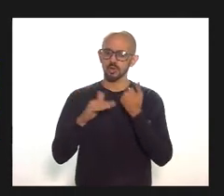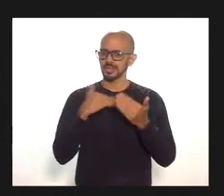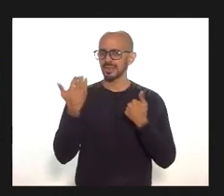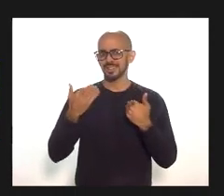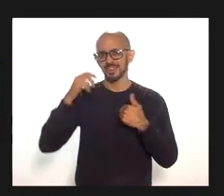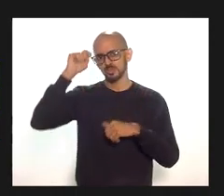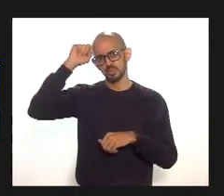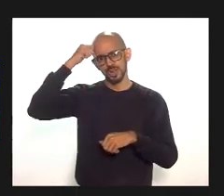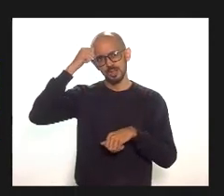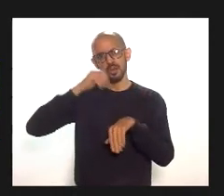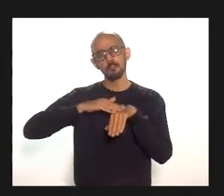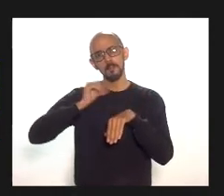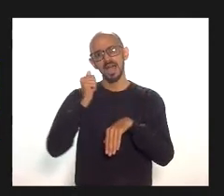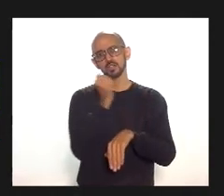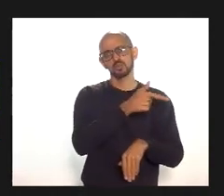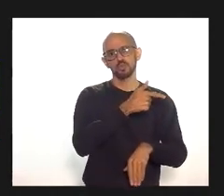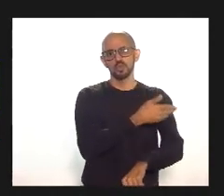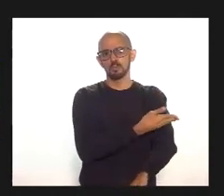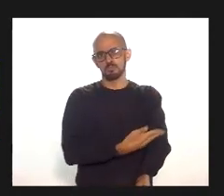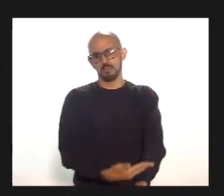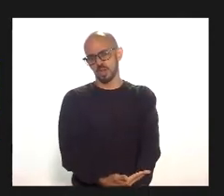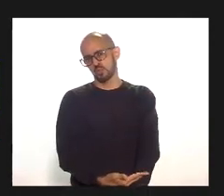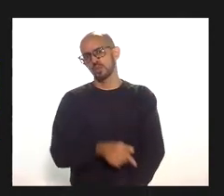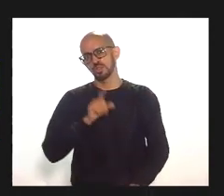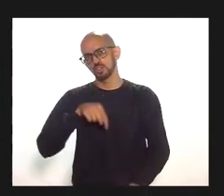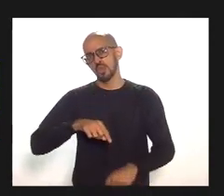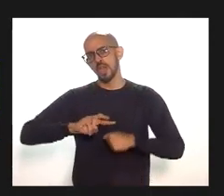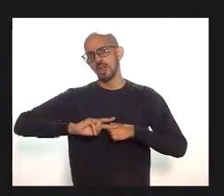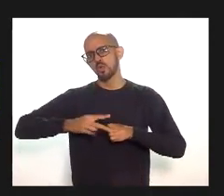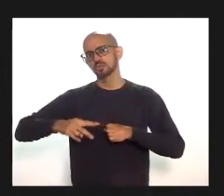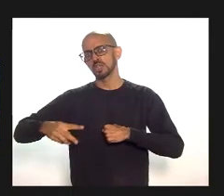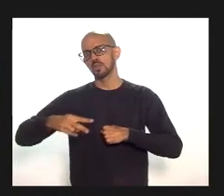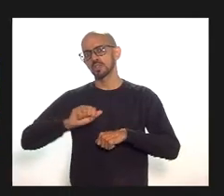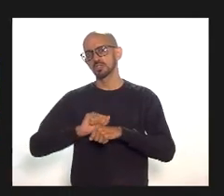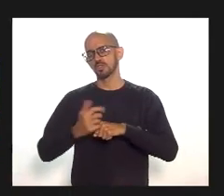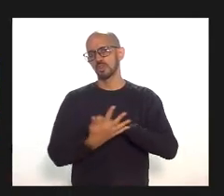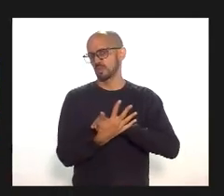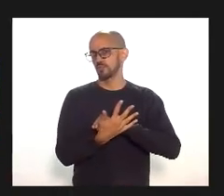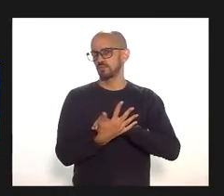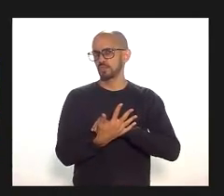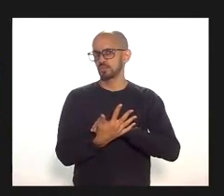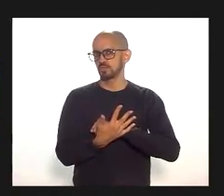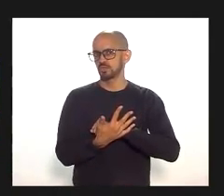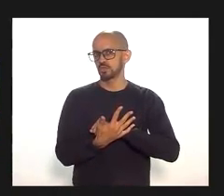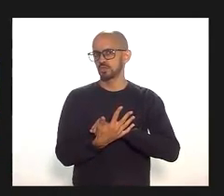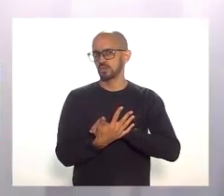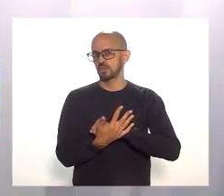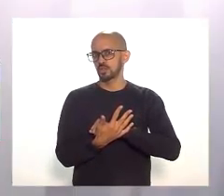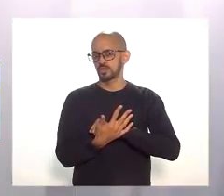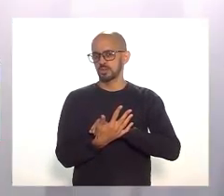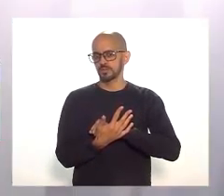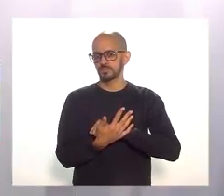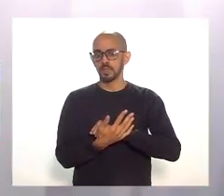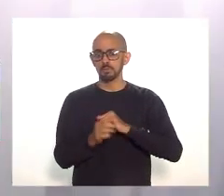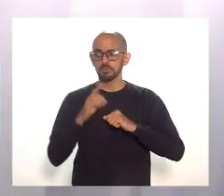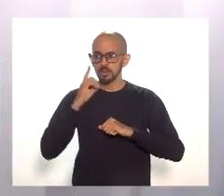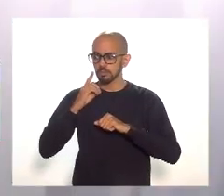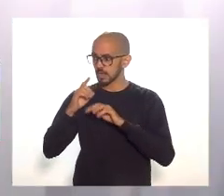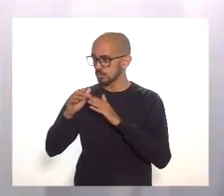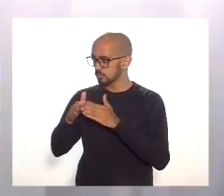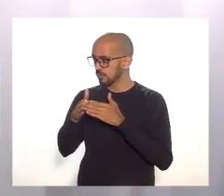do que entre a população branca. Esse é o resultado do coronavírus. É expor de forma ainda mais dramática... Para concluir, deputado. ...o